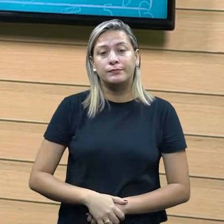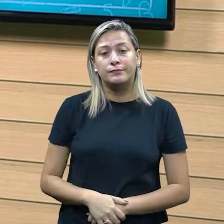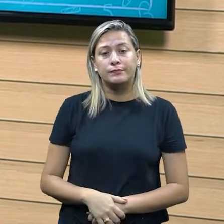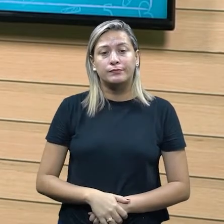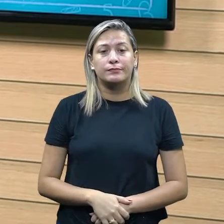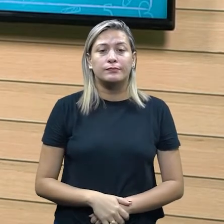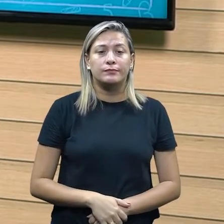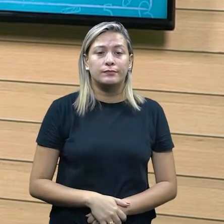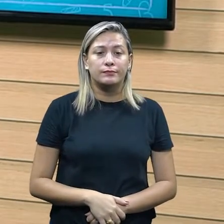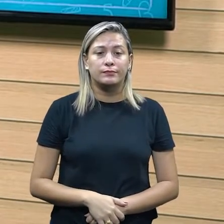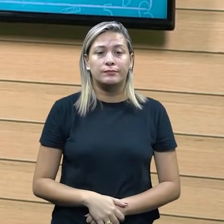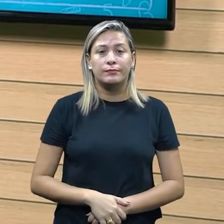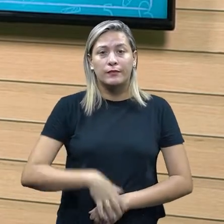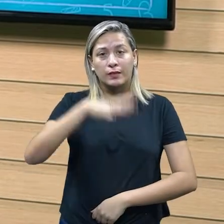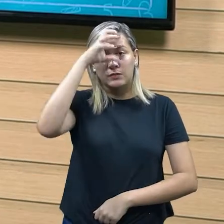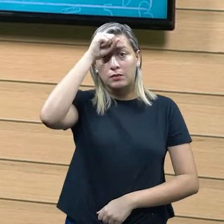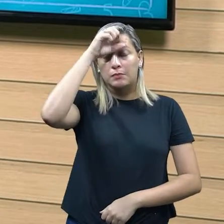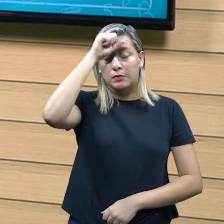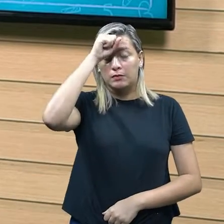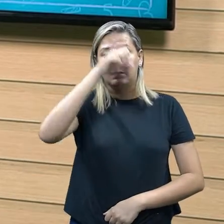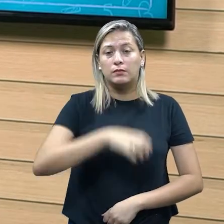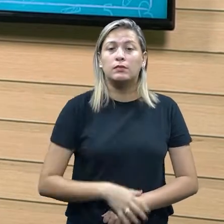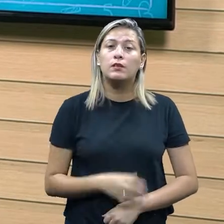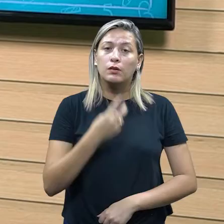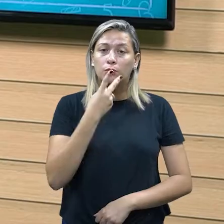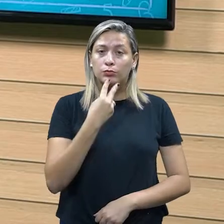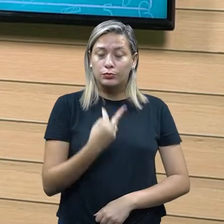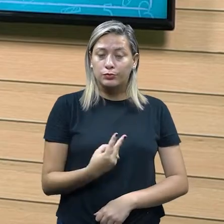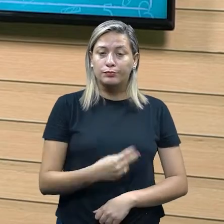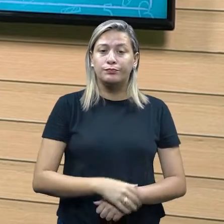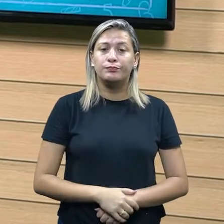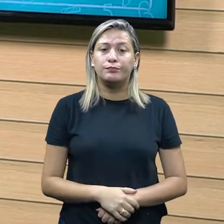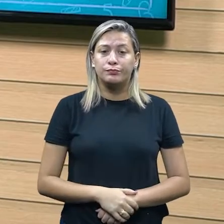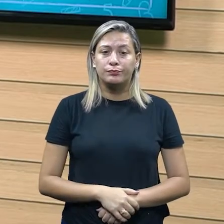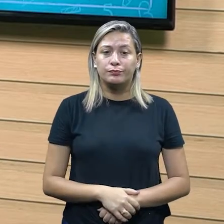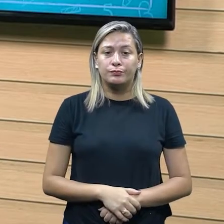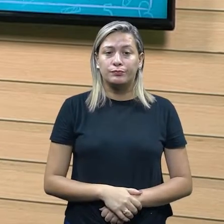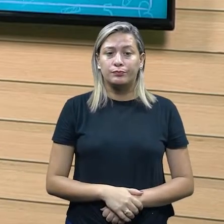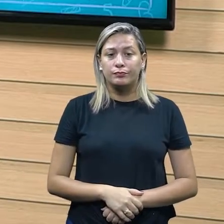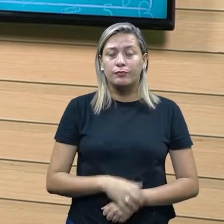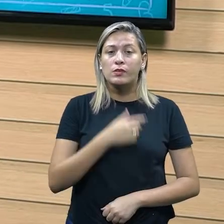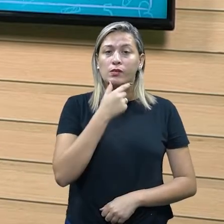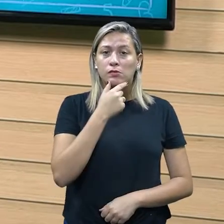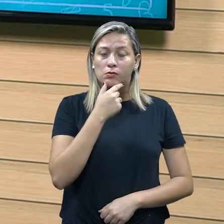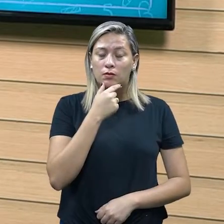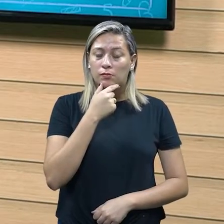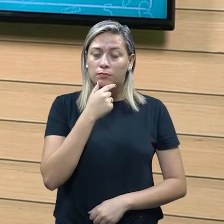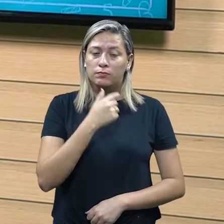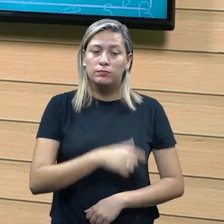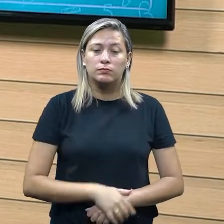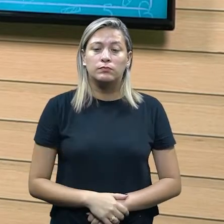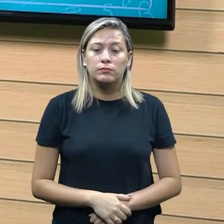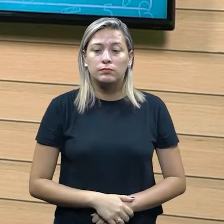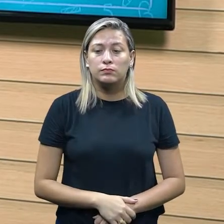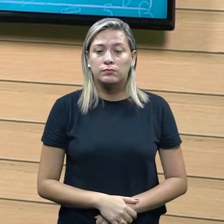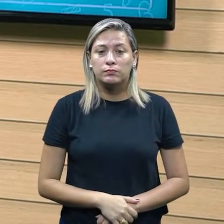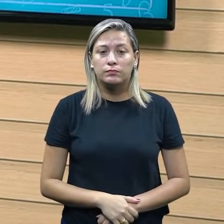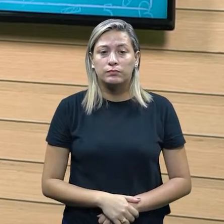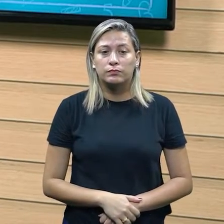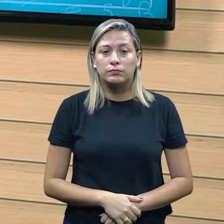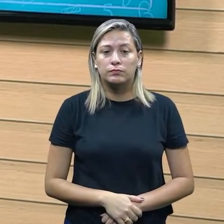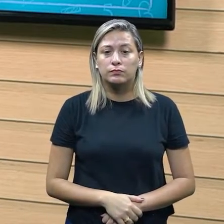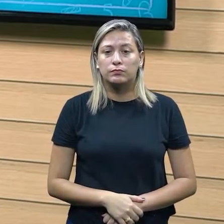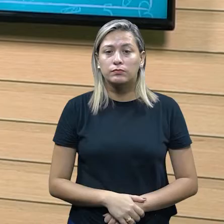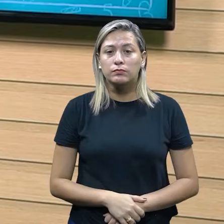essa parte também em inglês, para que você não perca tempo, tenha o software em mãos e não consiga utilizá-lo porque você não entende